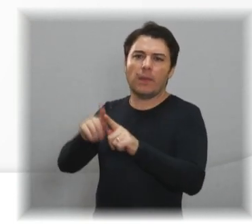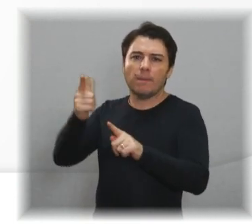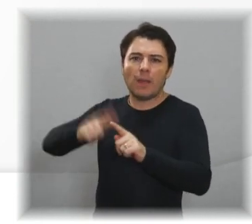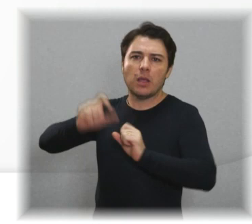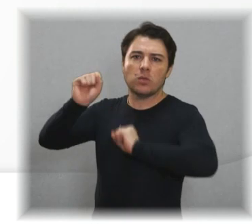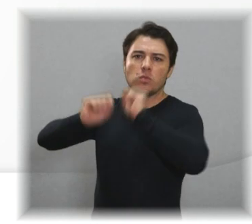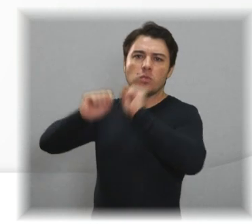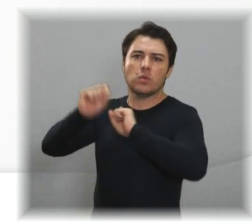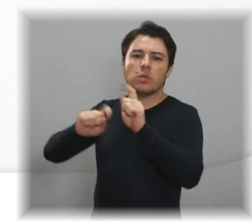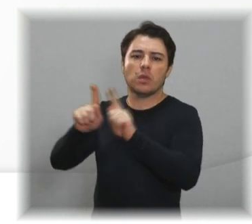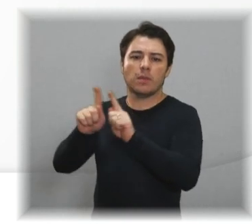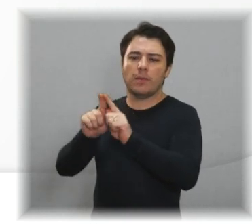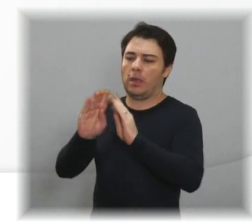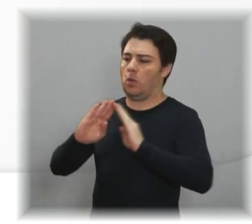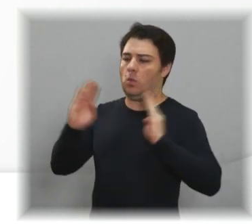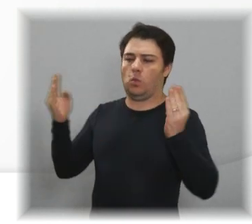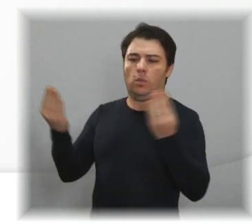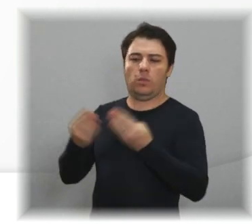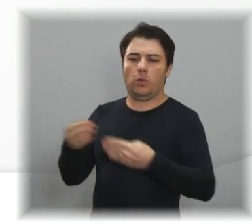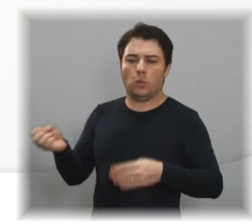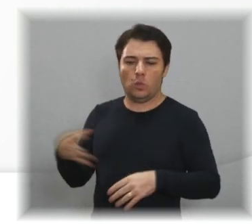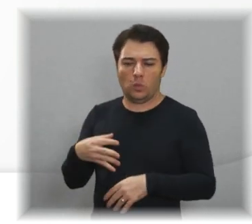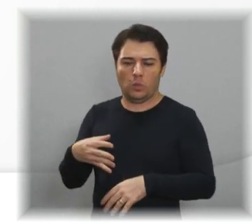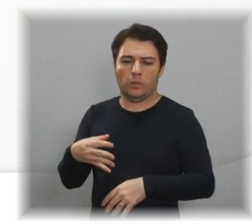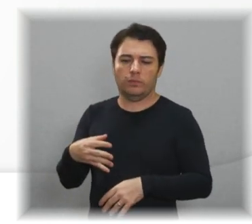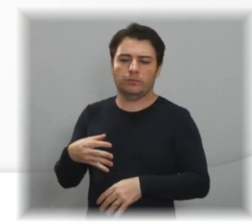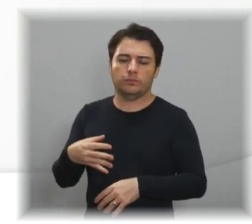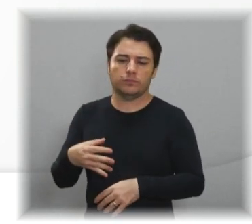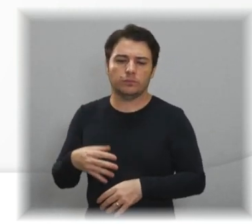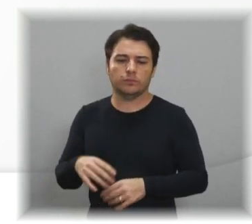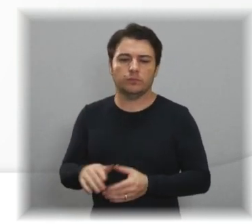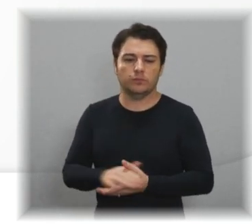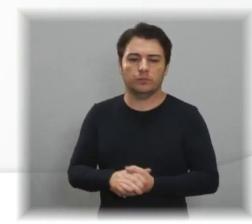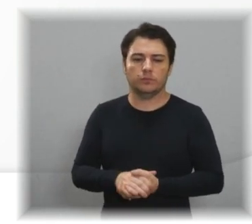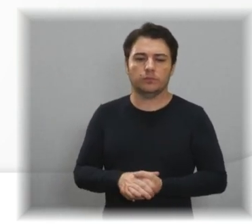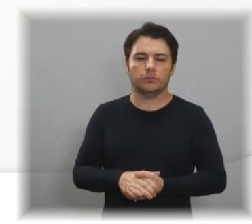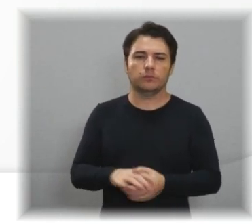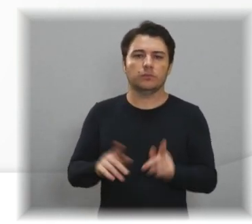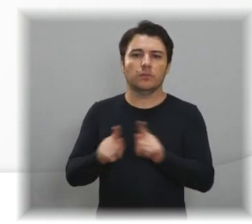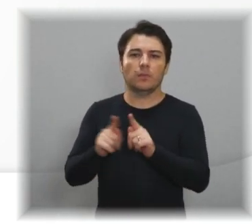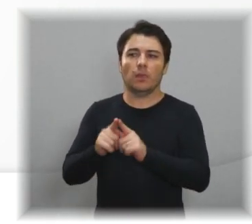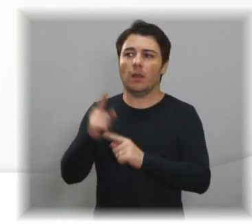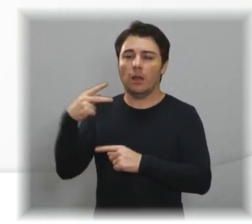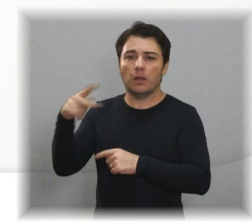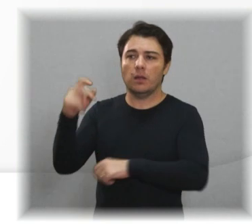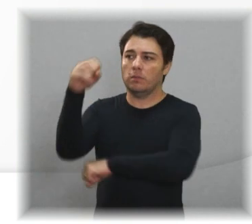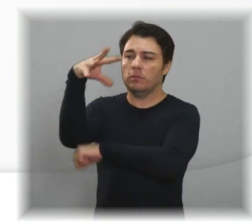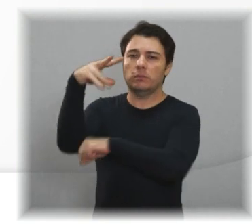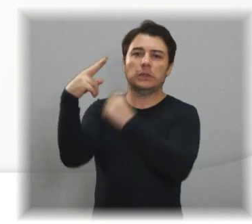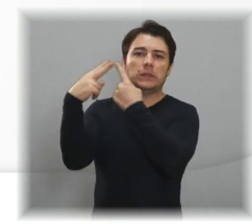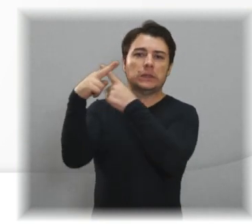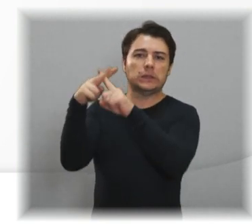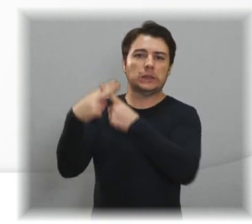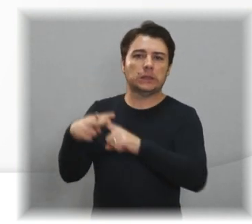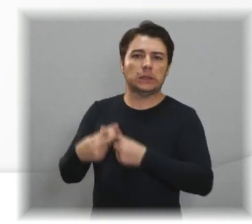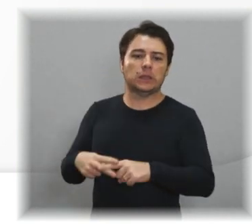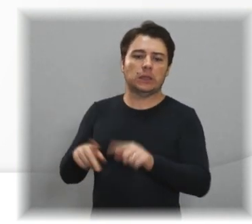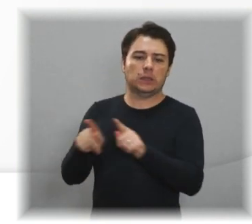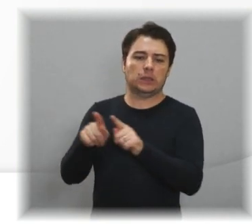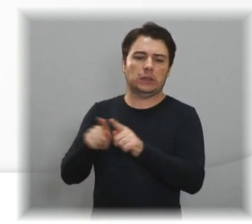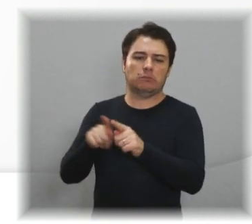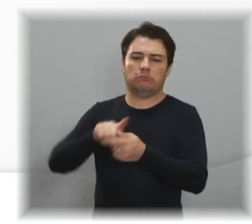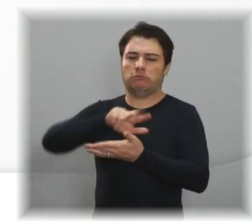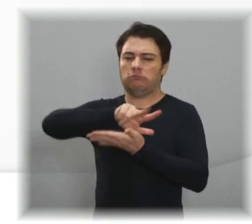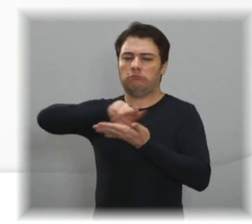indústrias nós loteamento nós loteamento foi o que o Fabiano comentou aqui manutenção do sistema elétrico ou seja troca de pós troca de